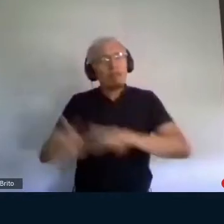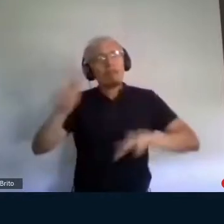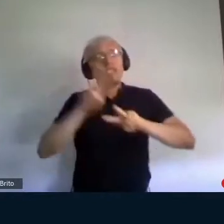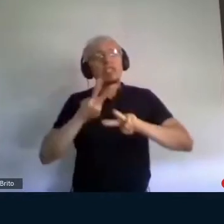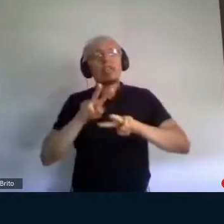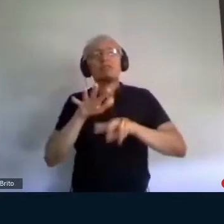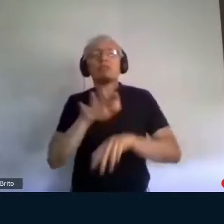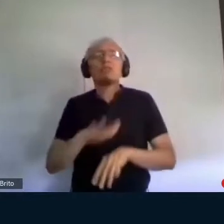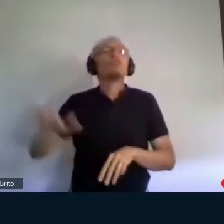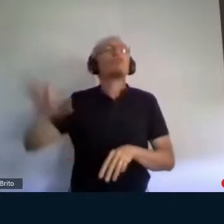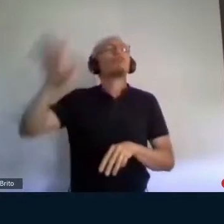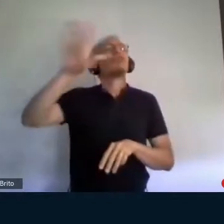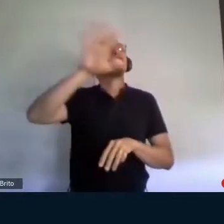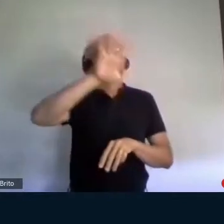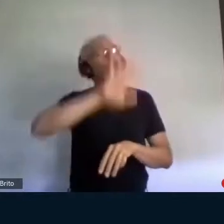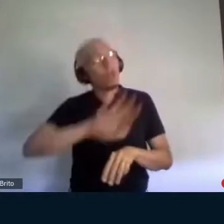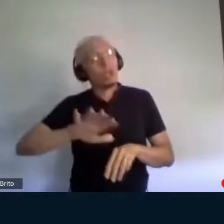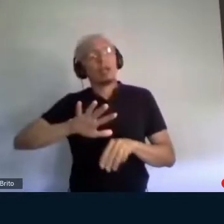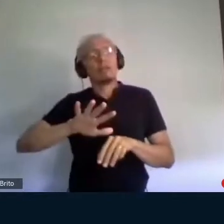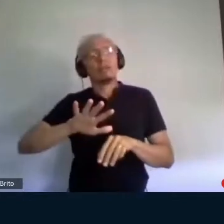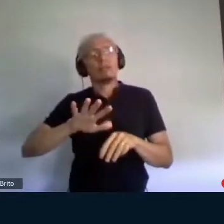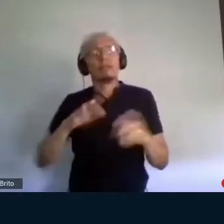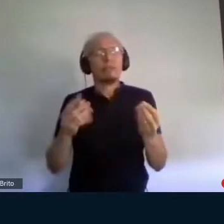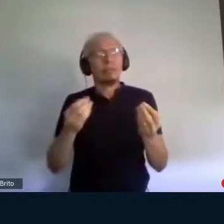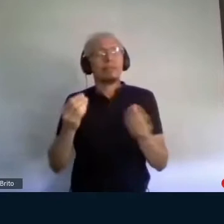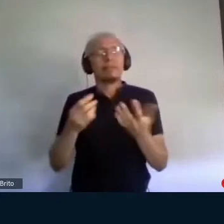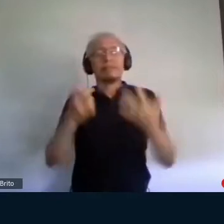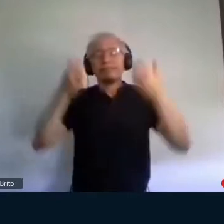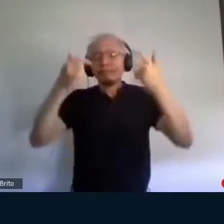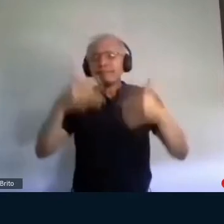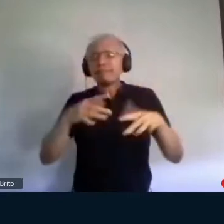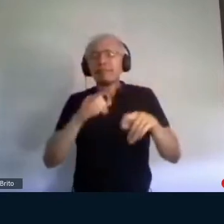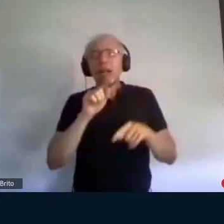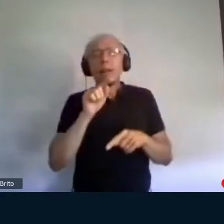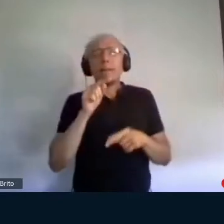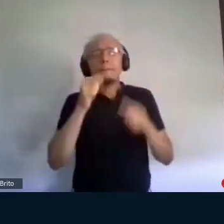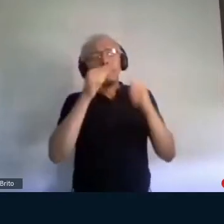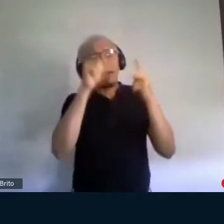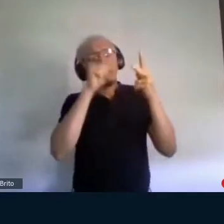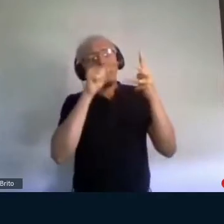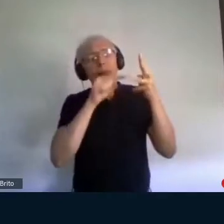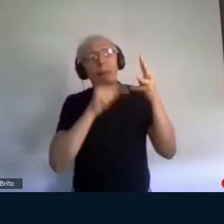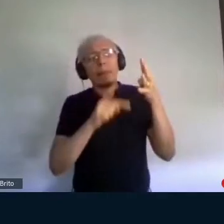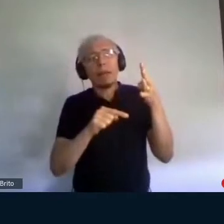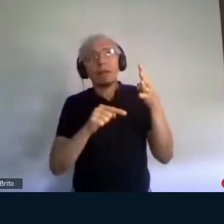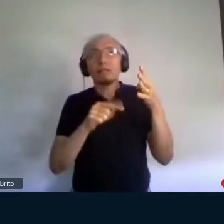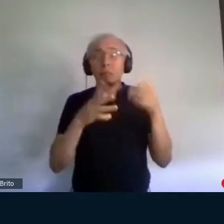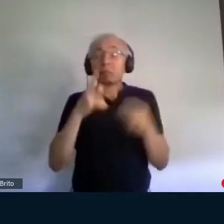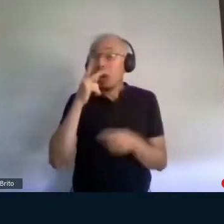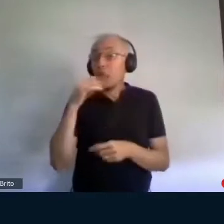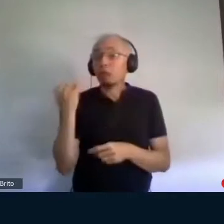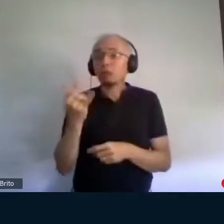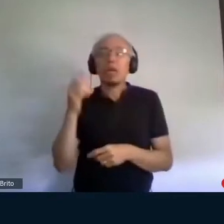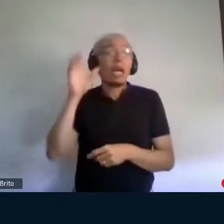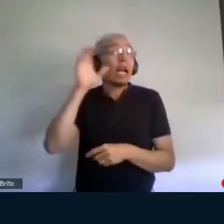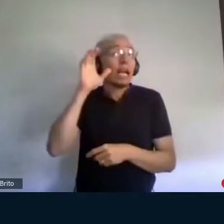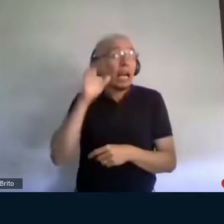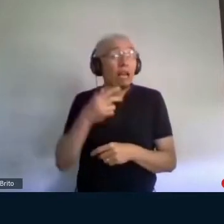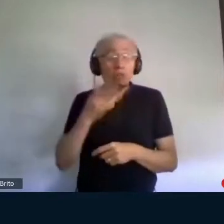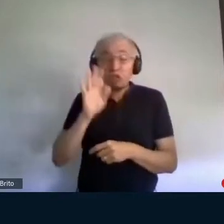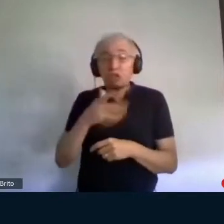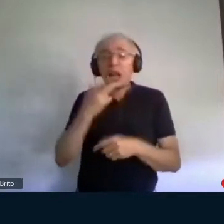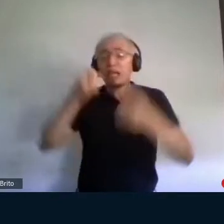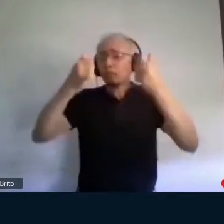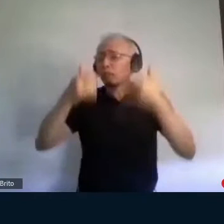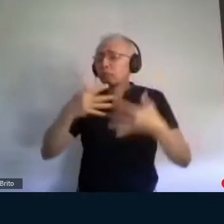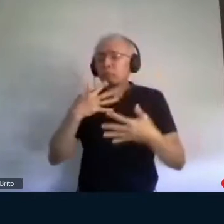trabalho completo, eu vou identificar alguns pontos. Acho que o Carlos já falou coisas extremamente pertinentes que eu